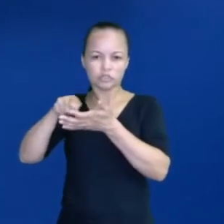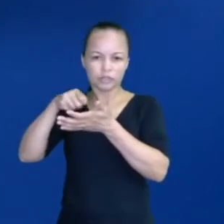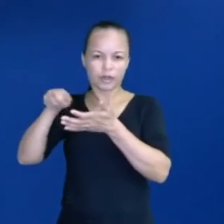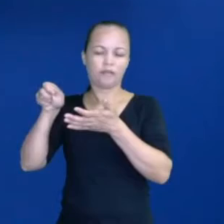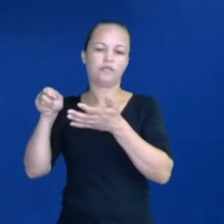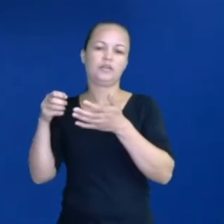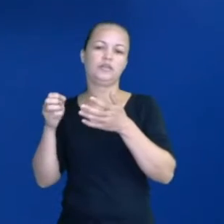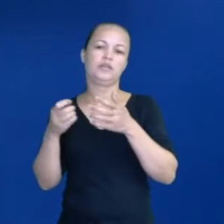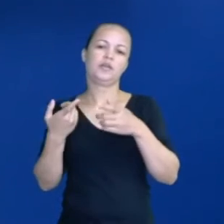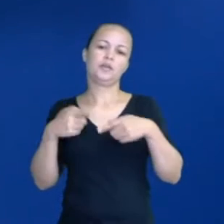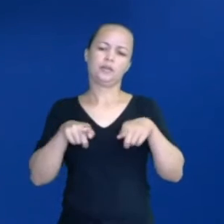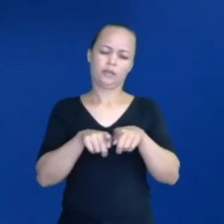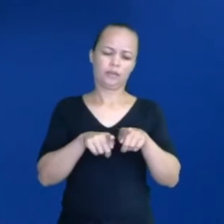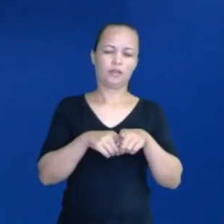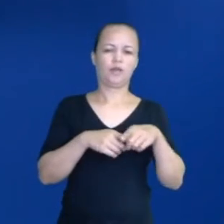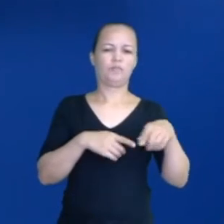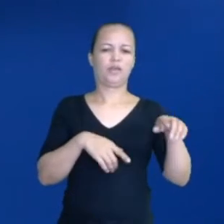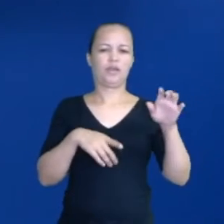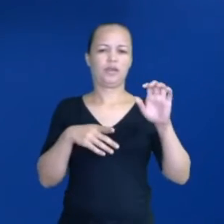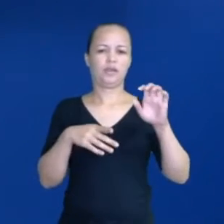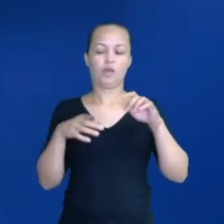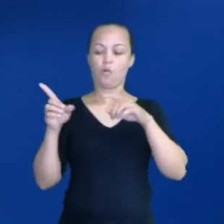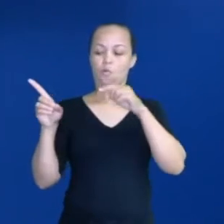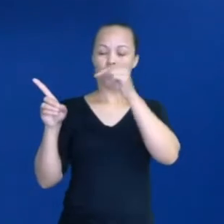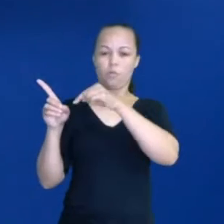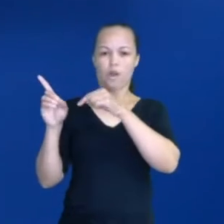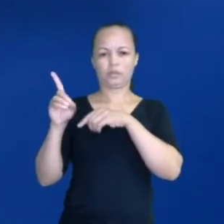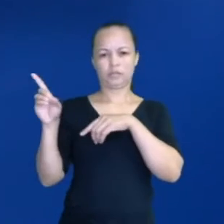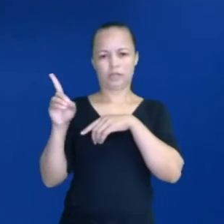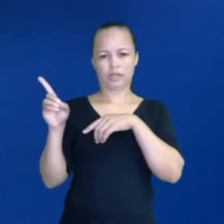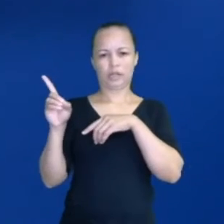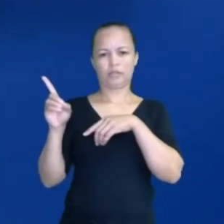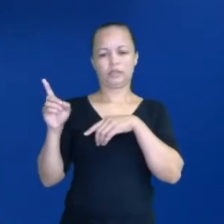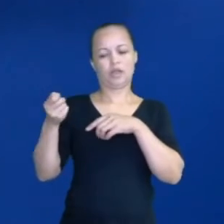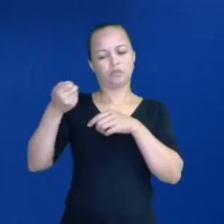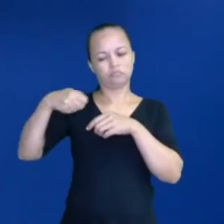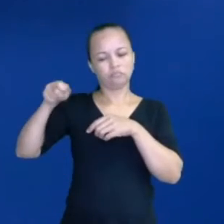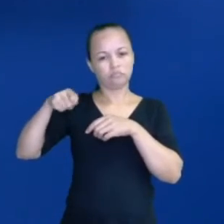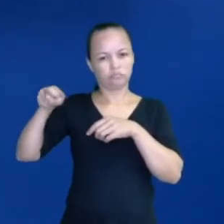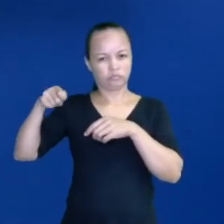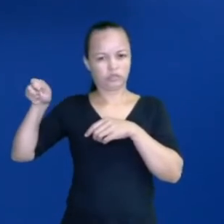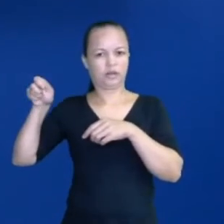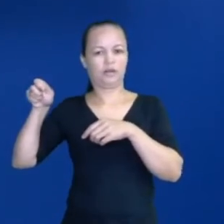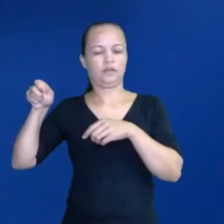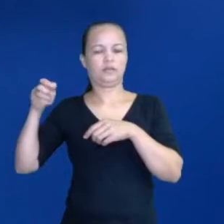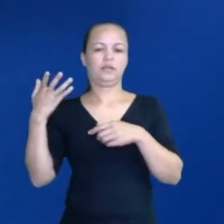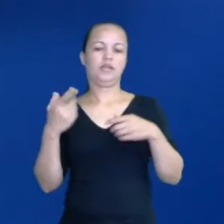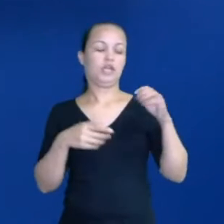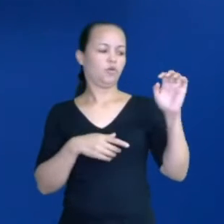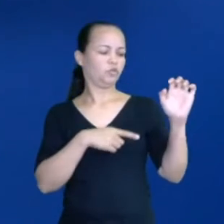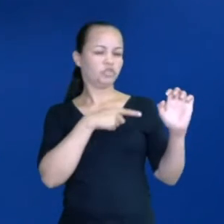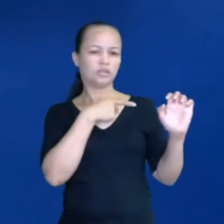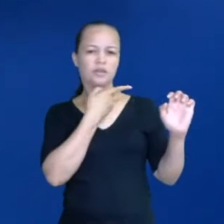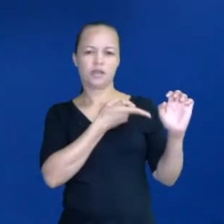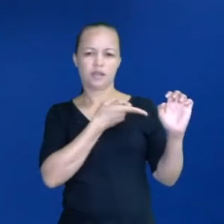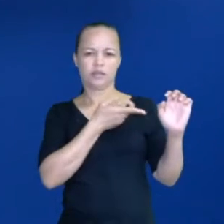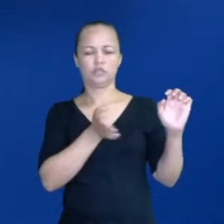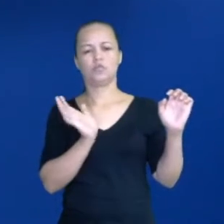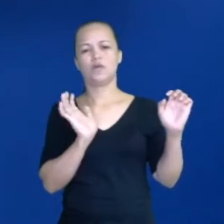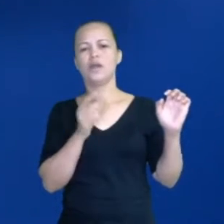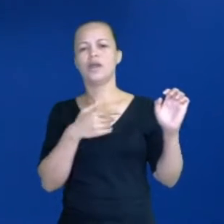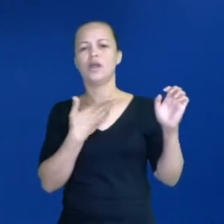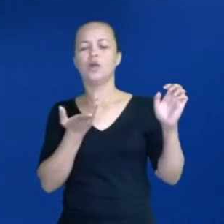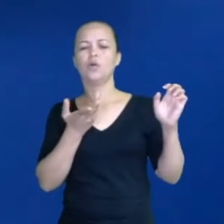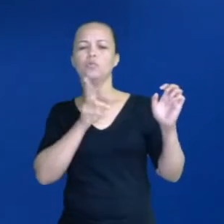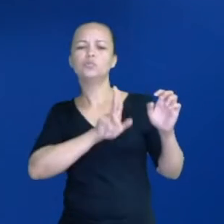Mas geralmente o lado direito é a mão que você escreve. E o esquerdo é geralmente